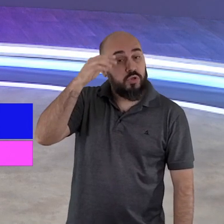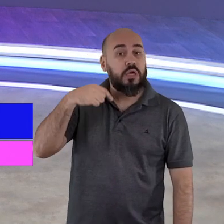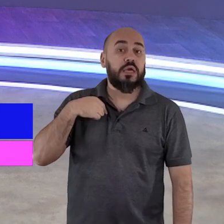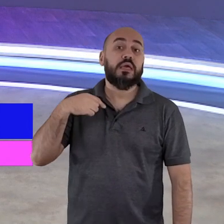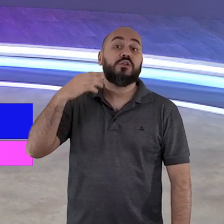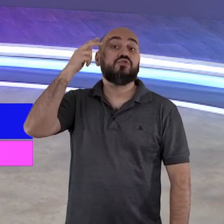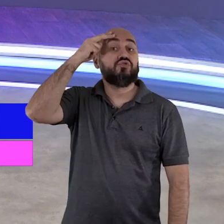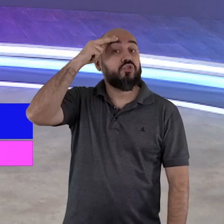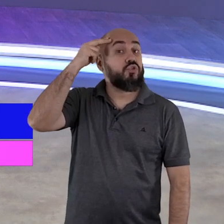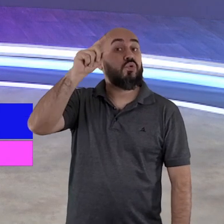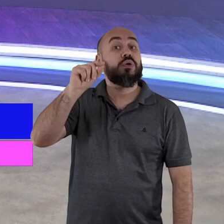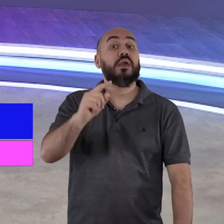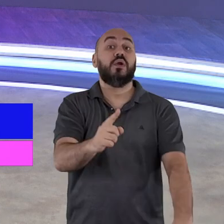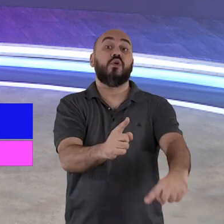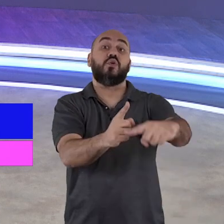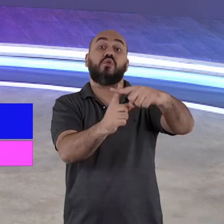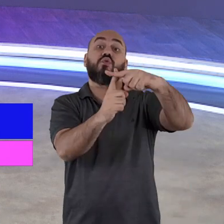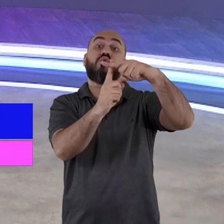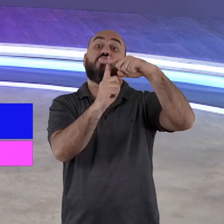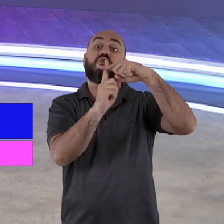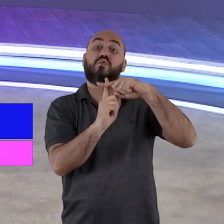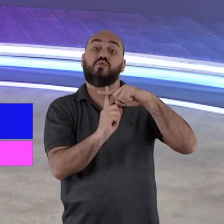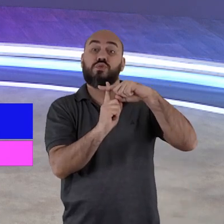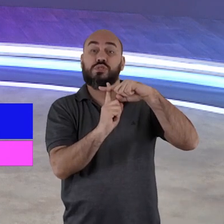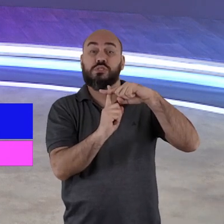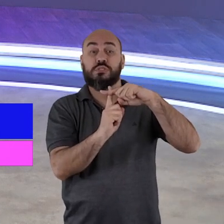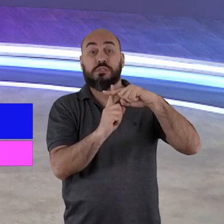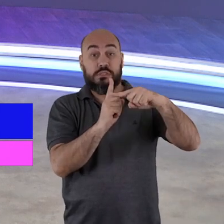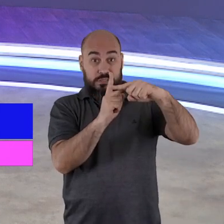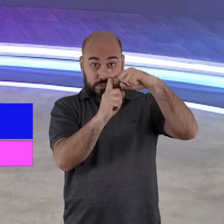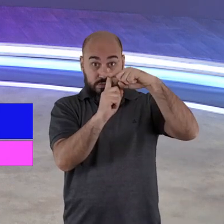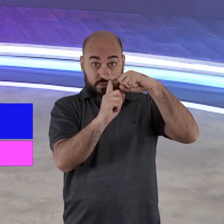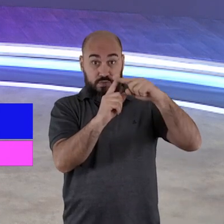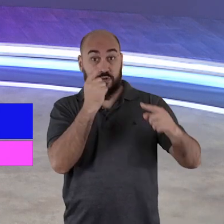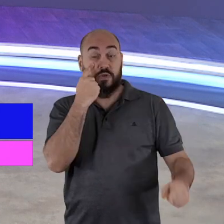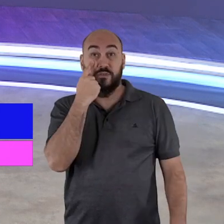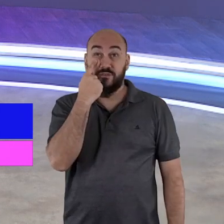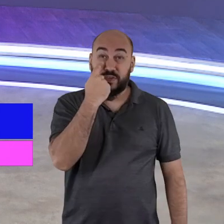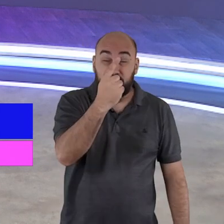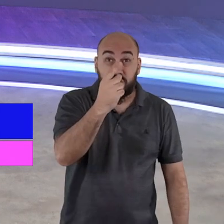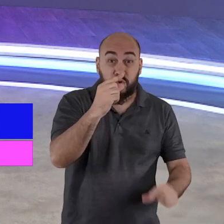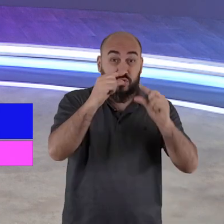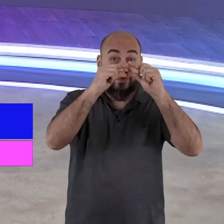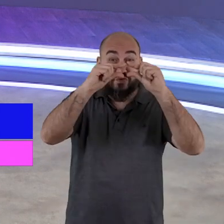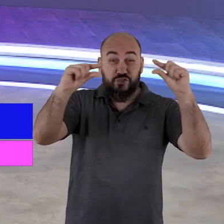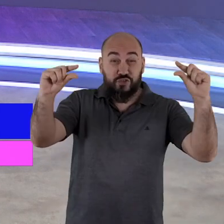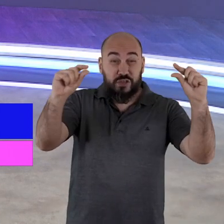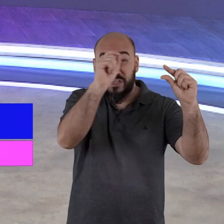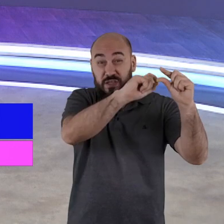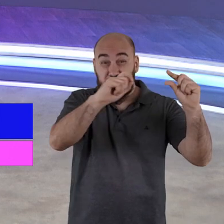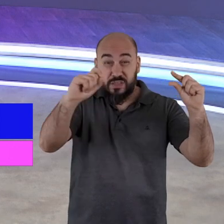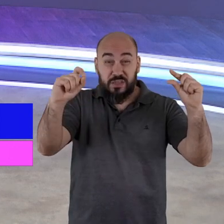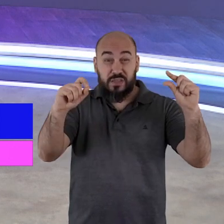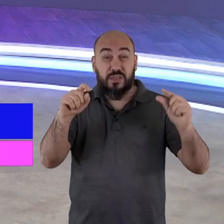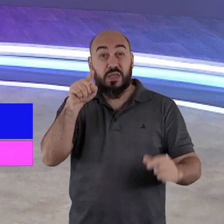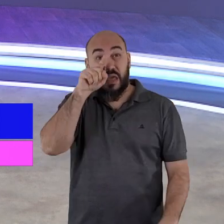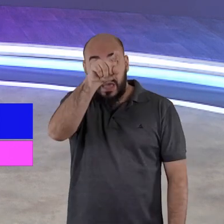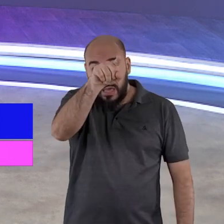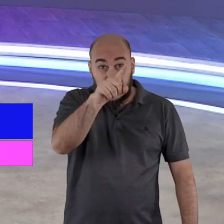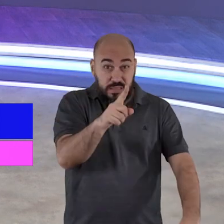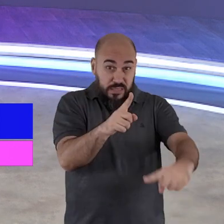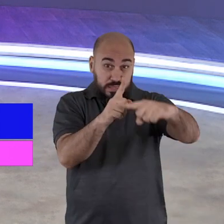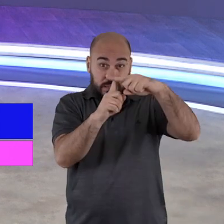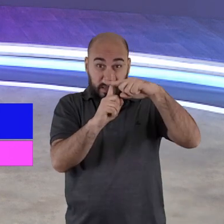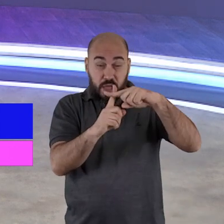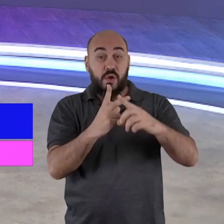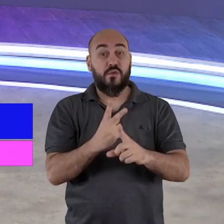uma cruz e nesta cruz ele viu escrito embaixo dela: sob este sinal